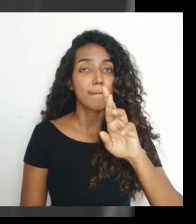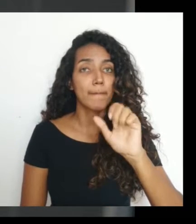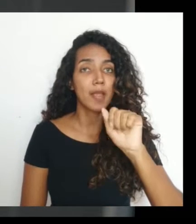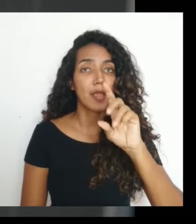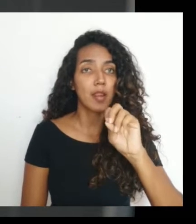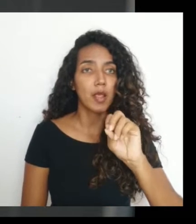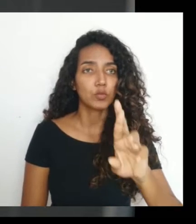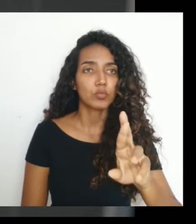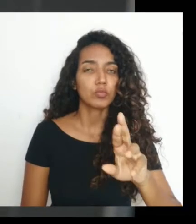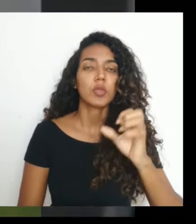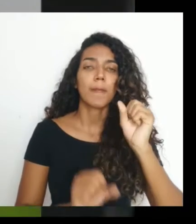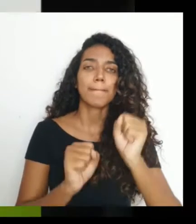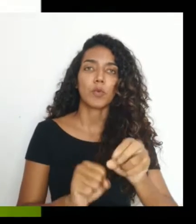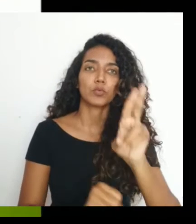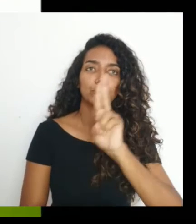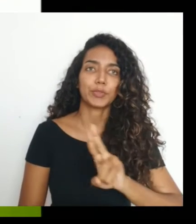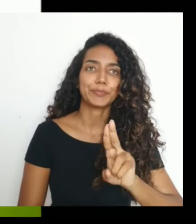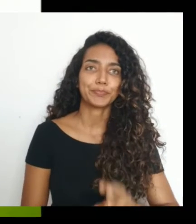entre eles.